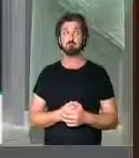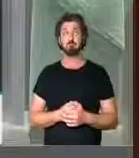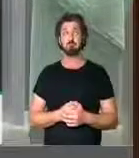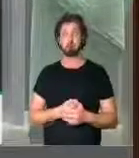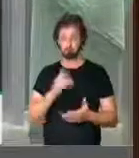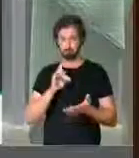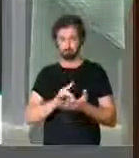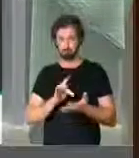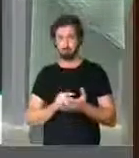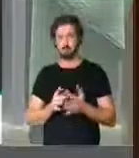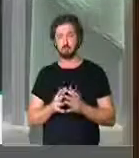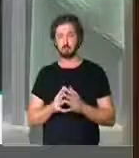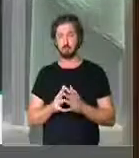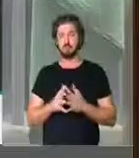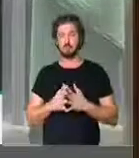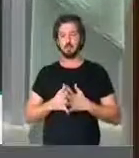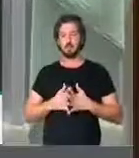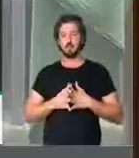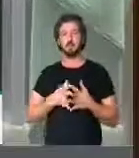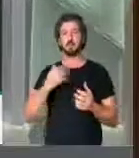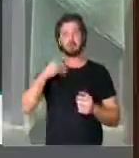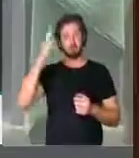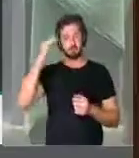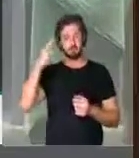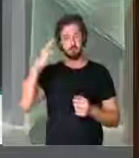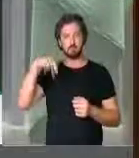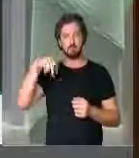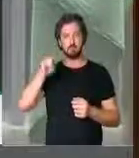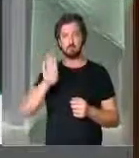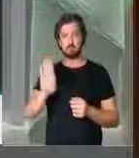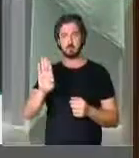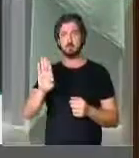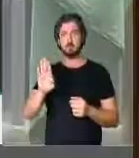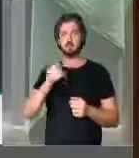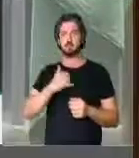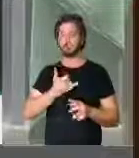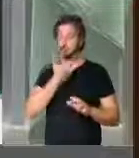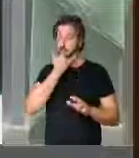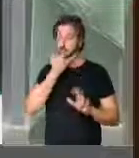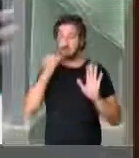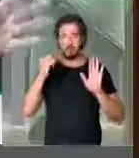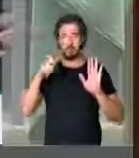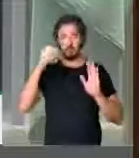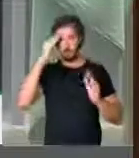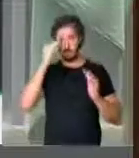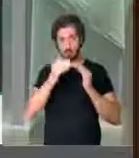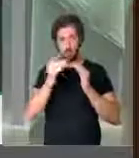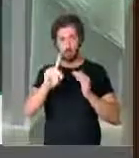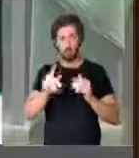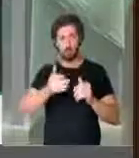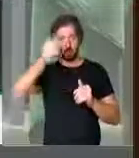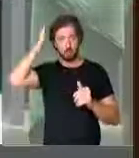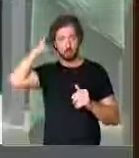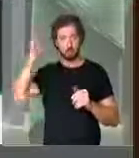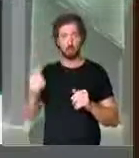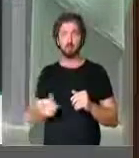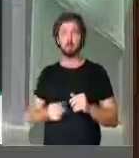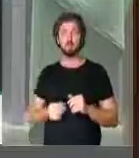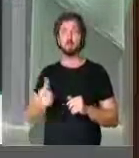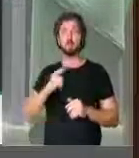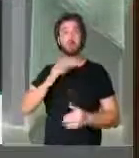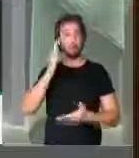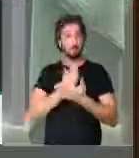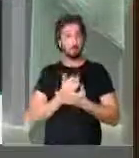E, sinceramente, senhor presidente, mesmo sabendo que o PMDB, e aí que me perdoem aqueles que discordavam do governo Temer, tinha